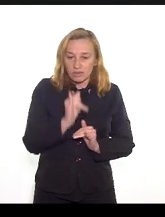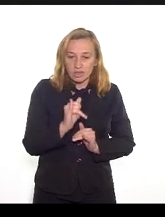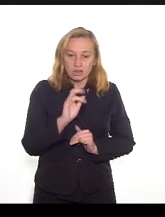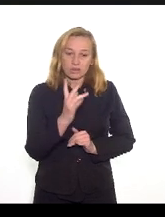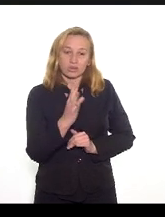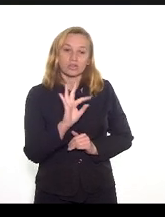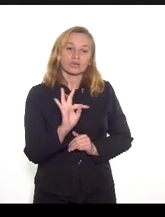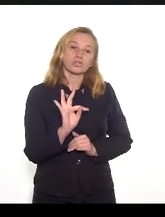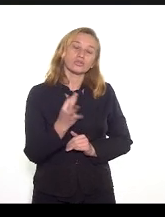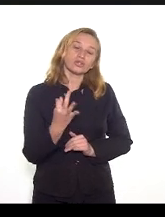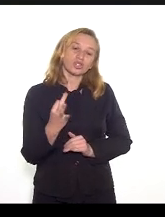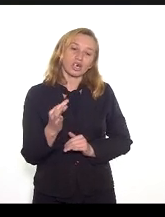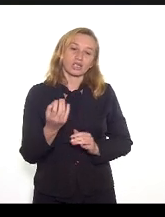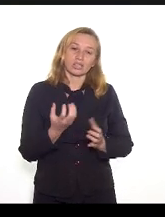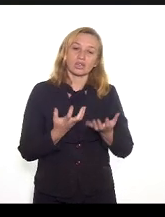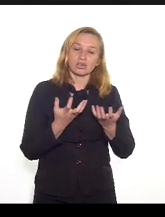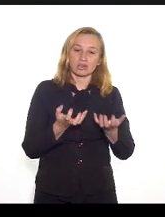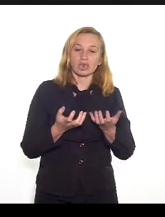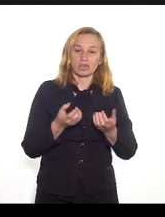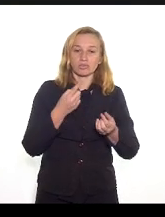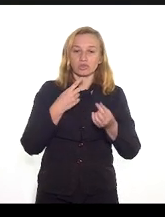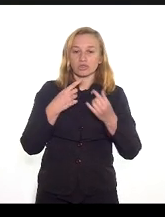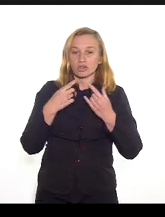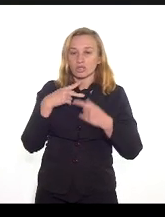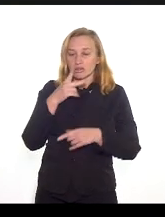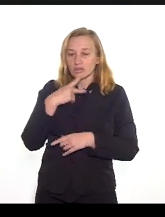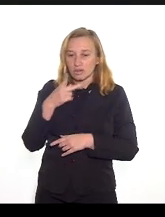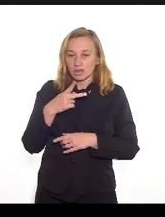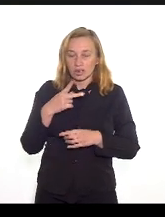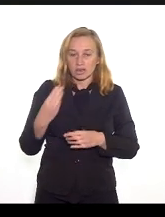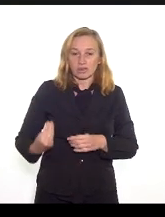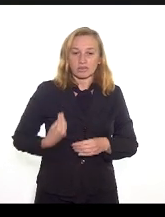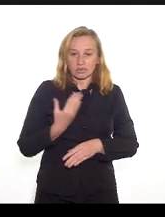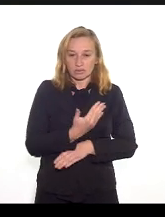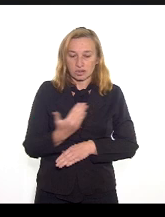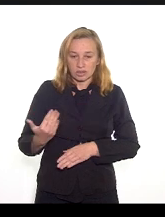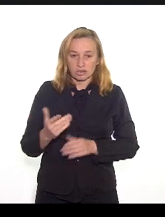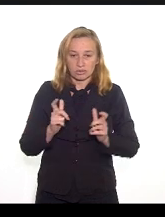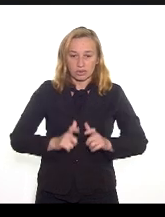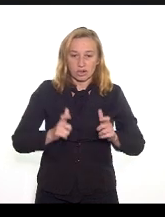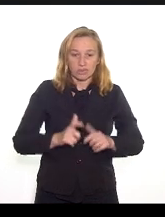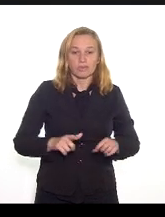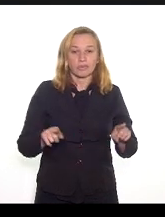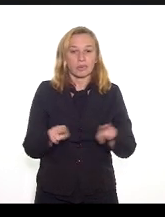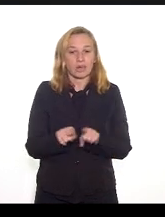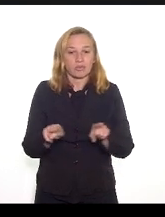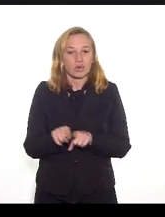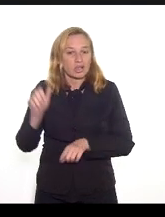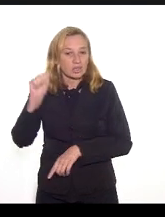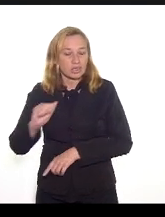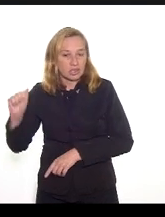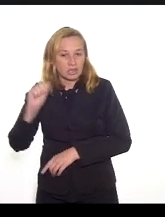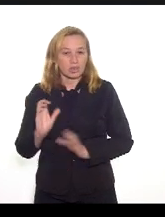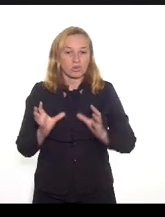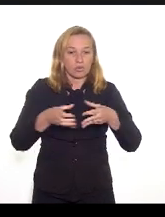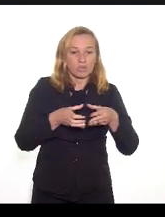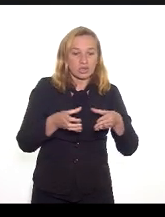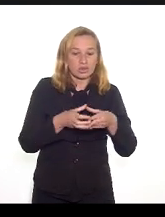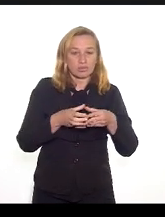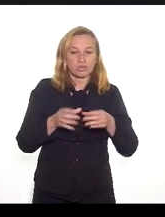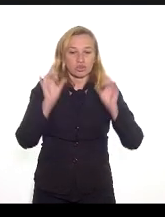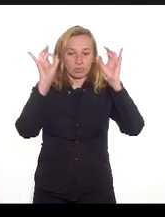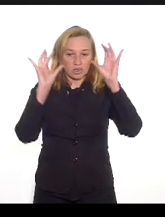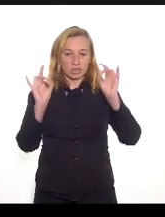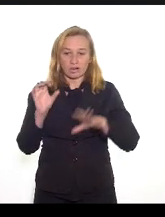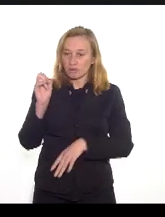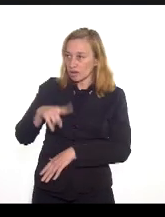prazer de divulgar aqui a participação. Temos a presença da doutora Magda Chambriard, tem assessorado aqui a nossa Comissão Especial da Indústria Naval, não